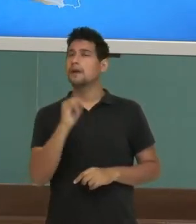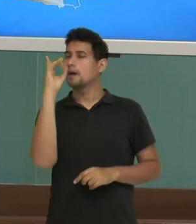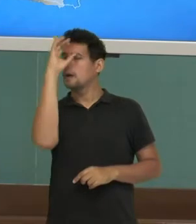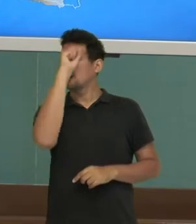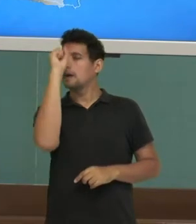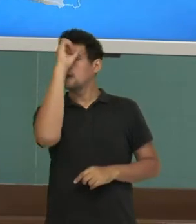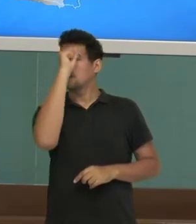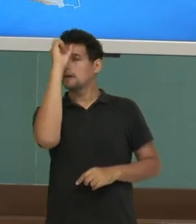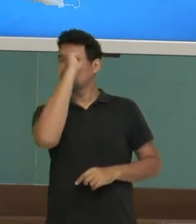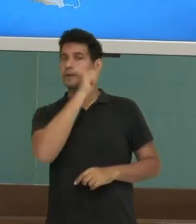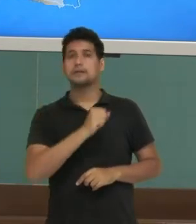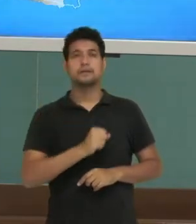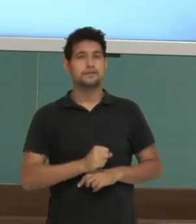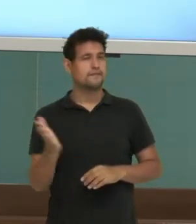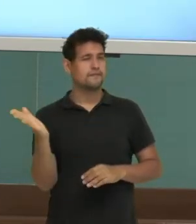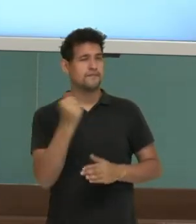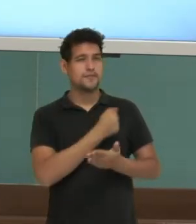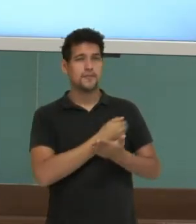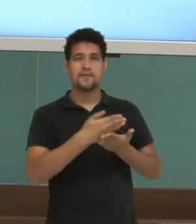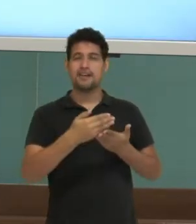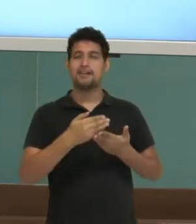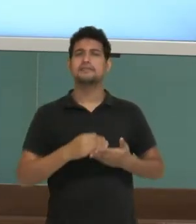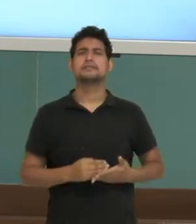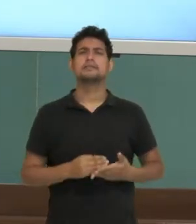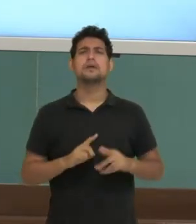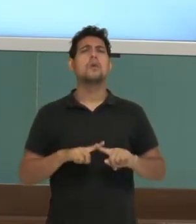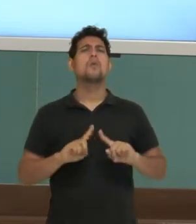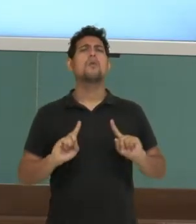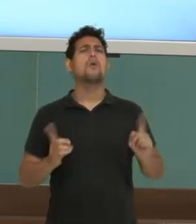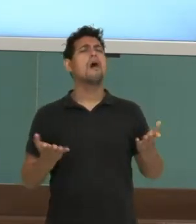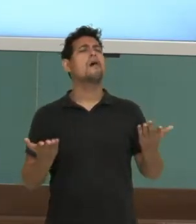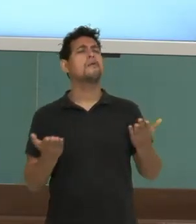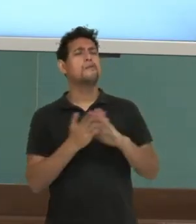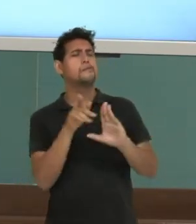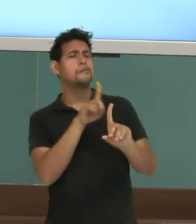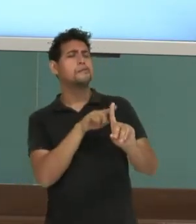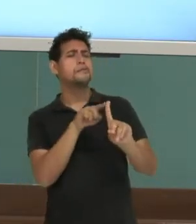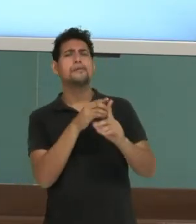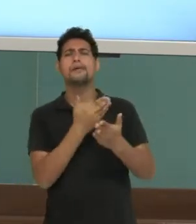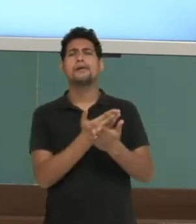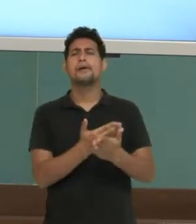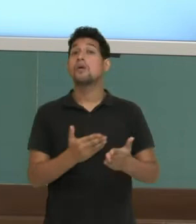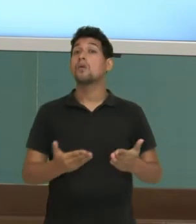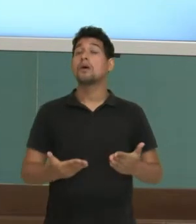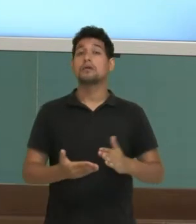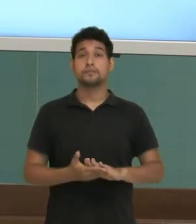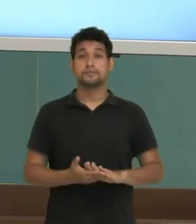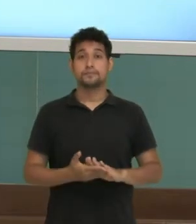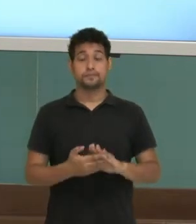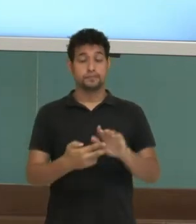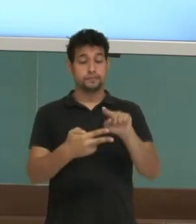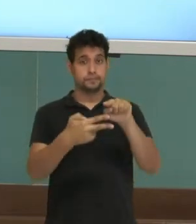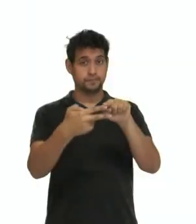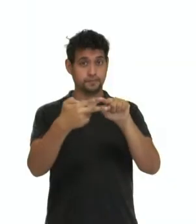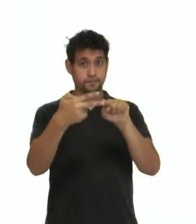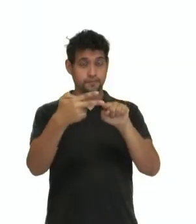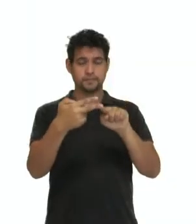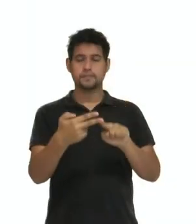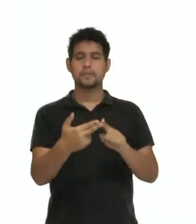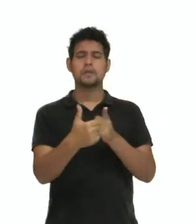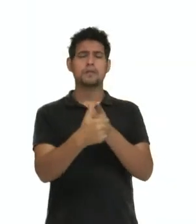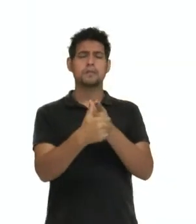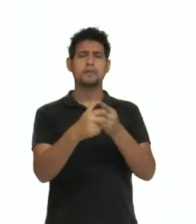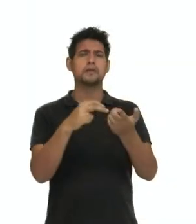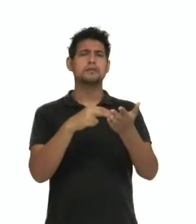aprendizagem. Então vamos lá começar? Quais são os objetivos da aula? Percebam que são dois. O primeiro